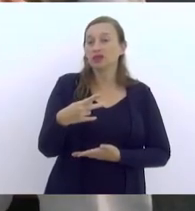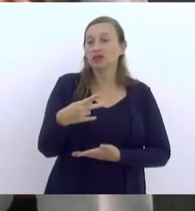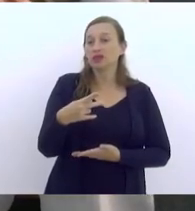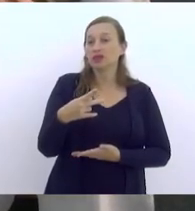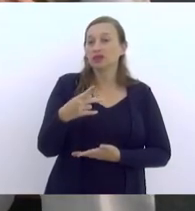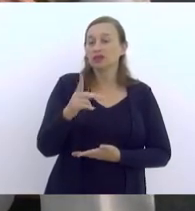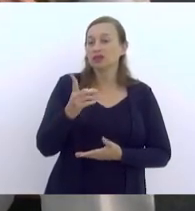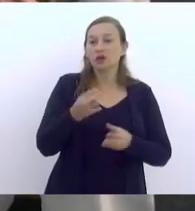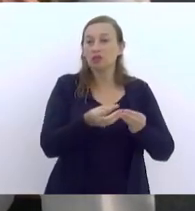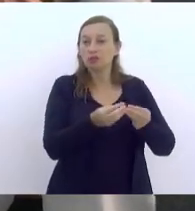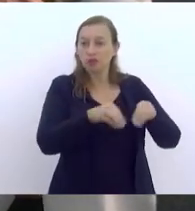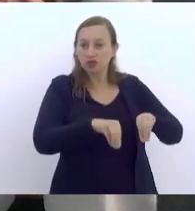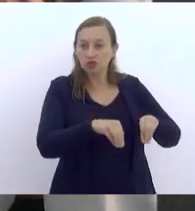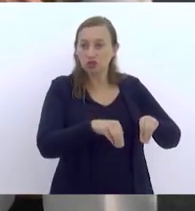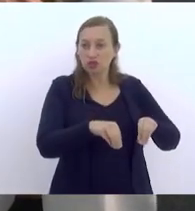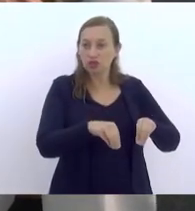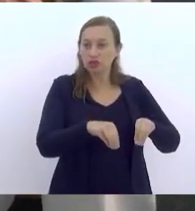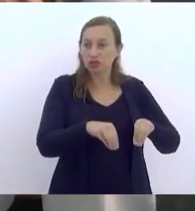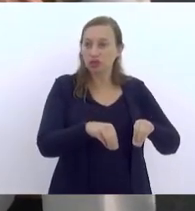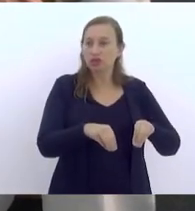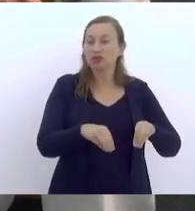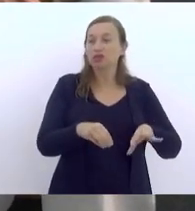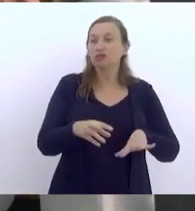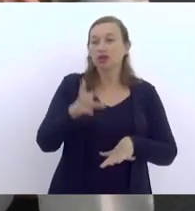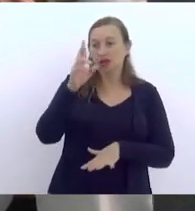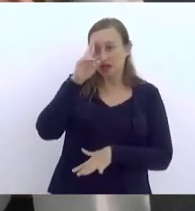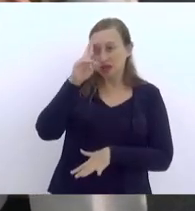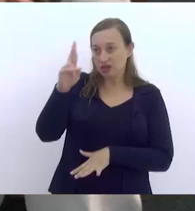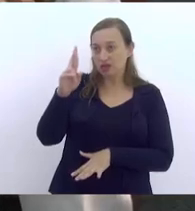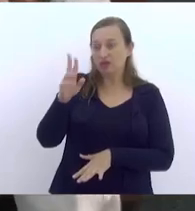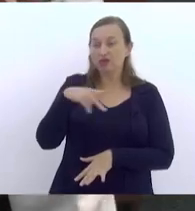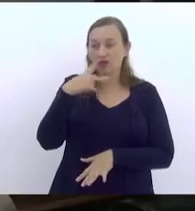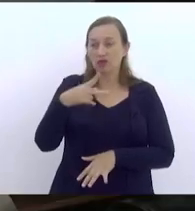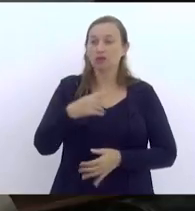haver a prejudicabilidade pelo que Vossa Excelência aqui expôs.